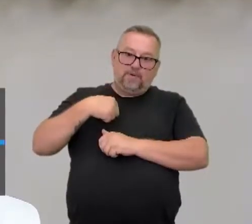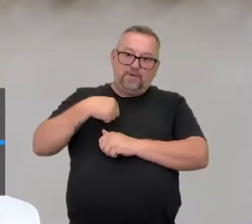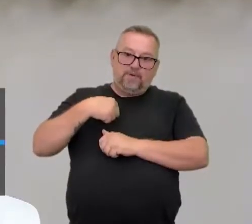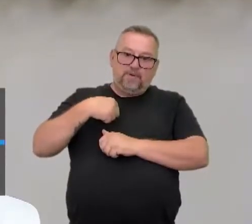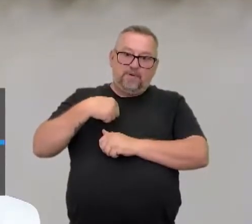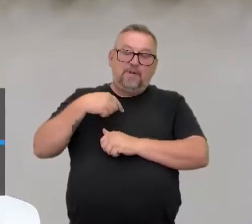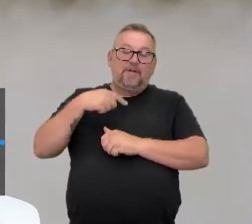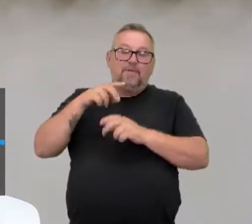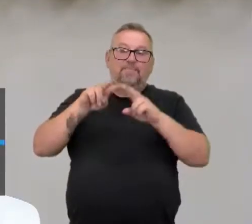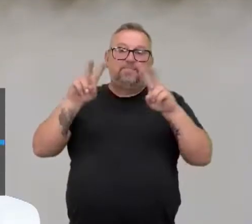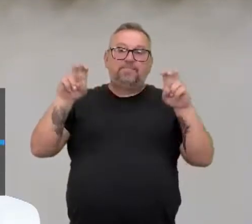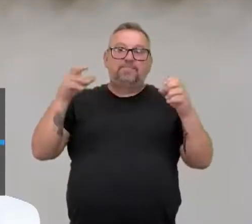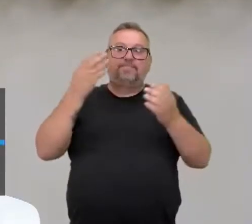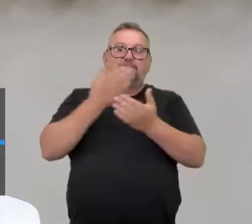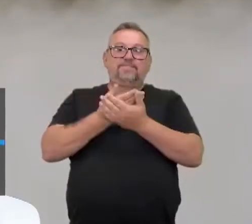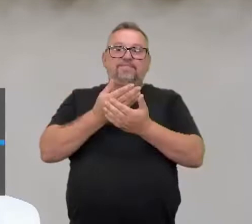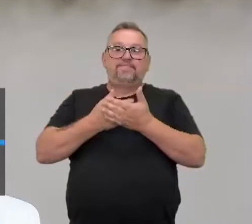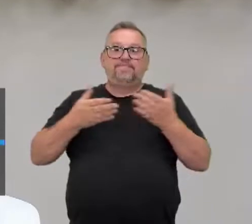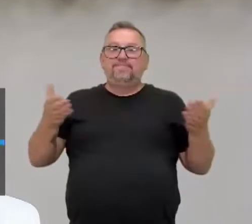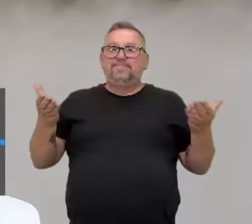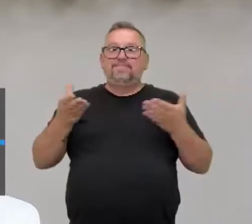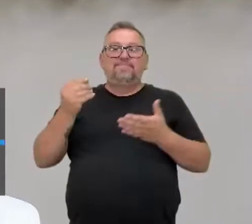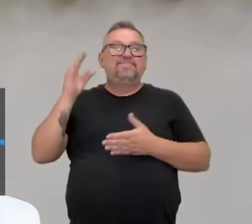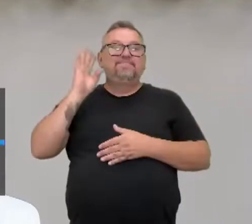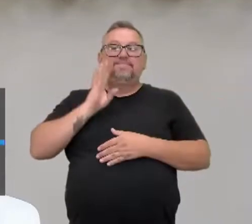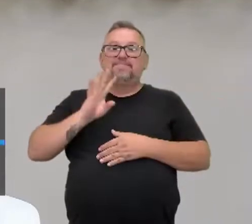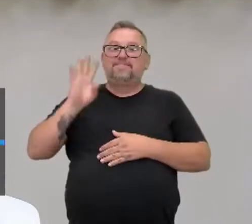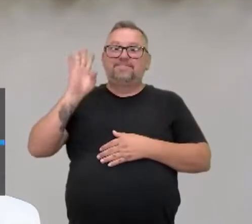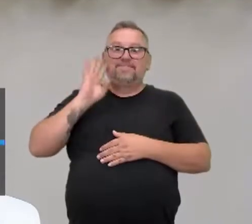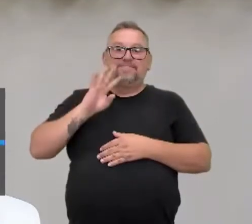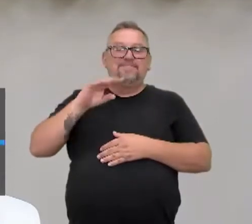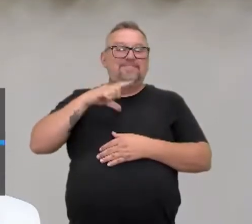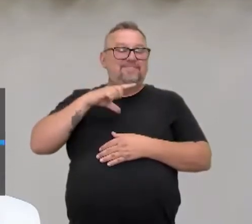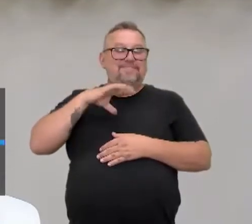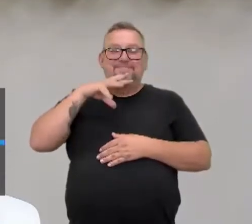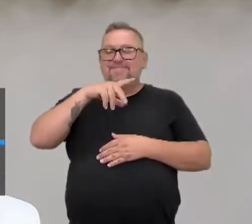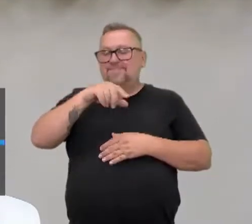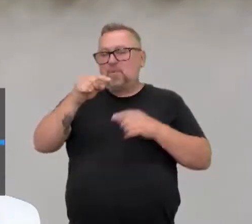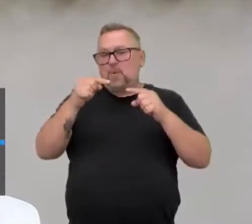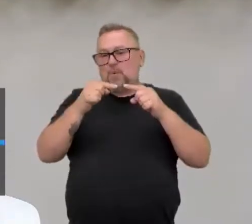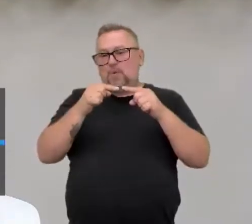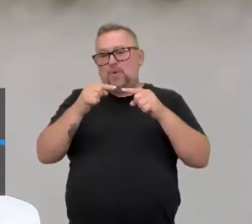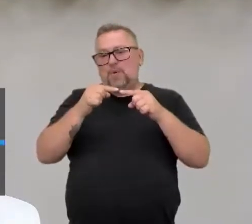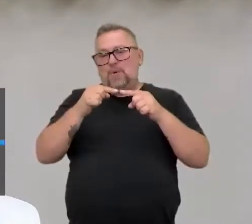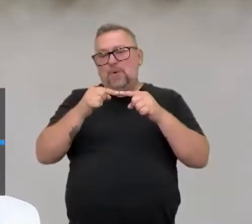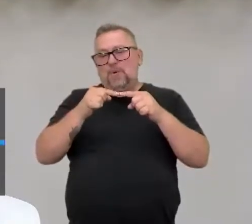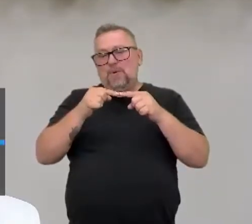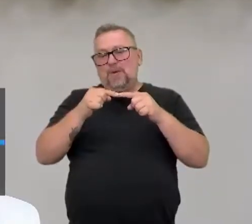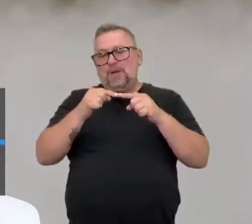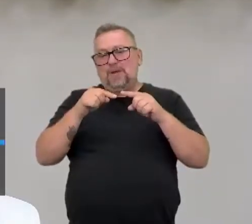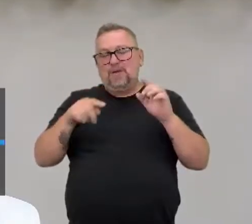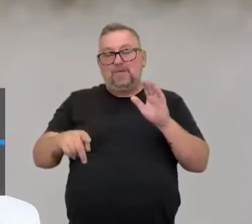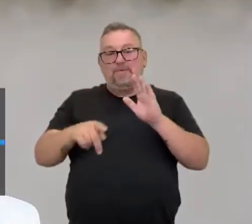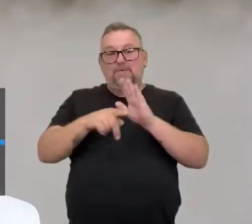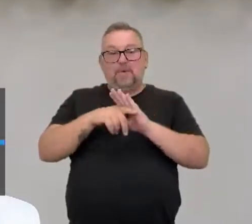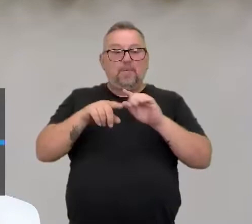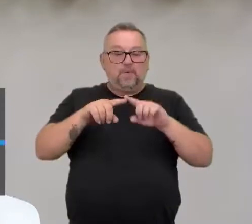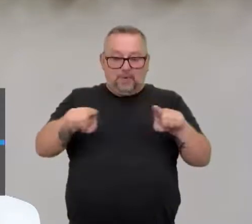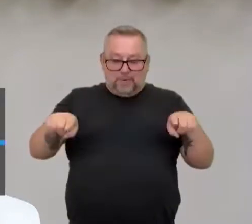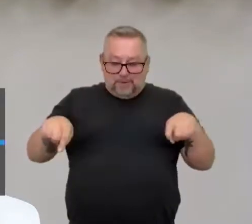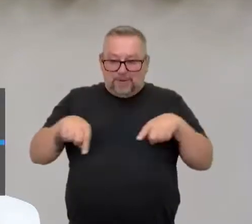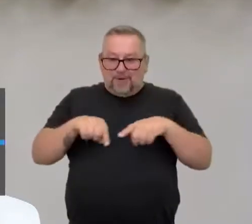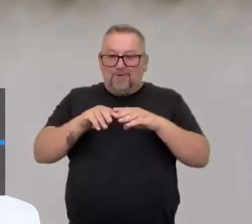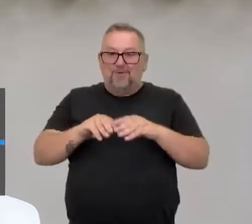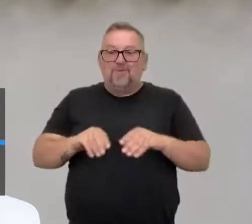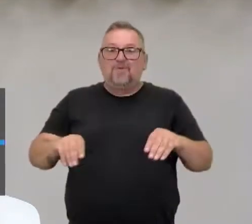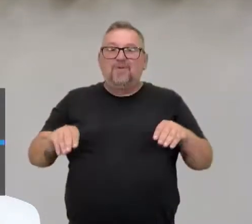nesse tema da nossa aula, que é super bacana, tem tudo a ver com a questão aí do solo e